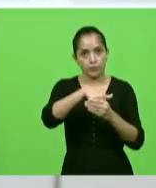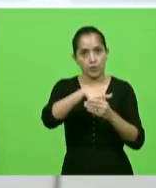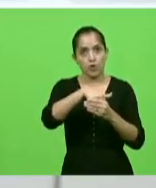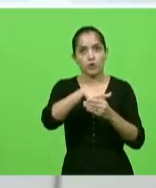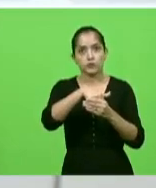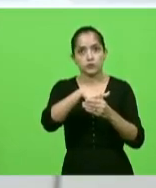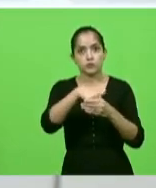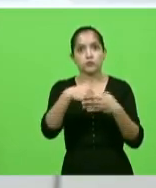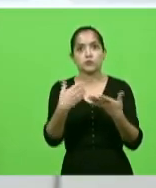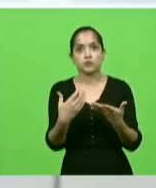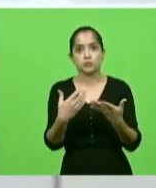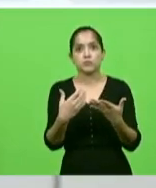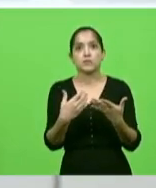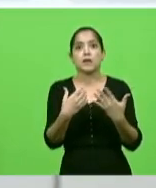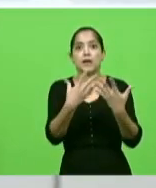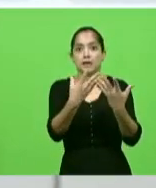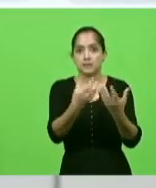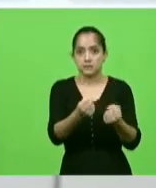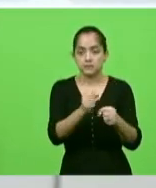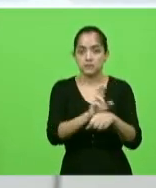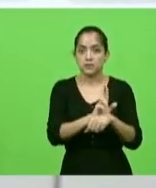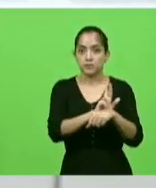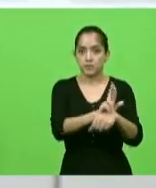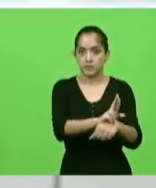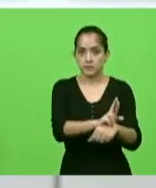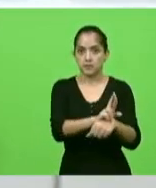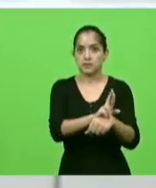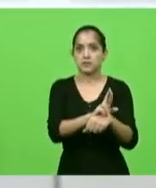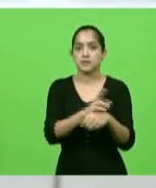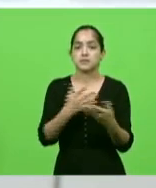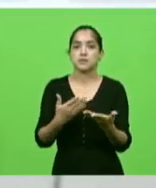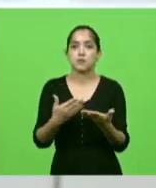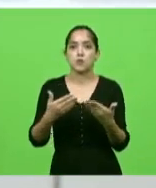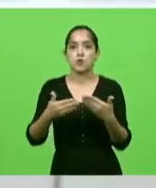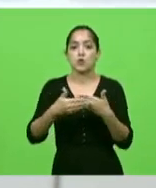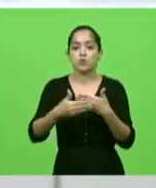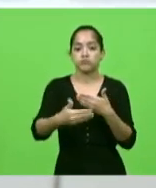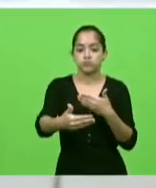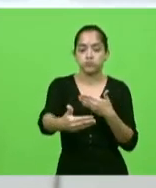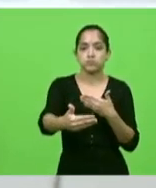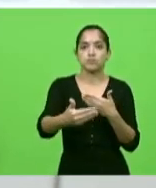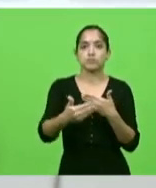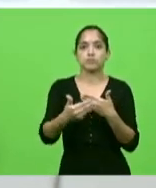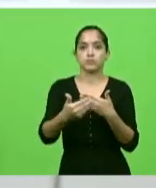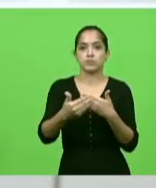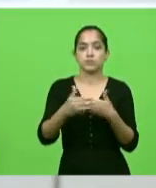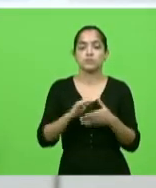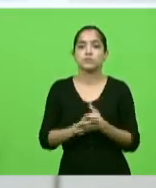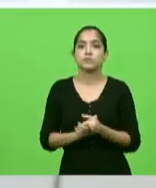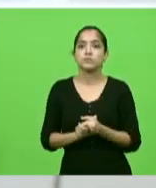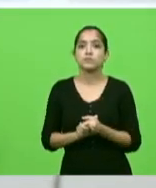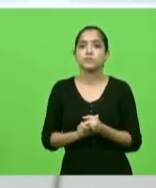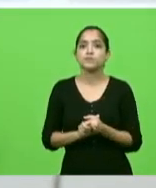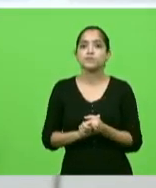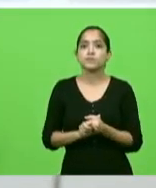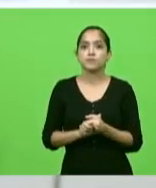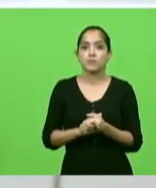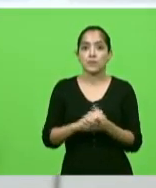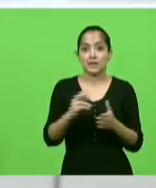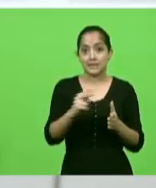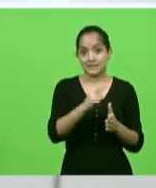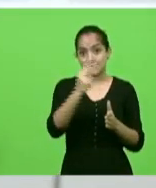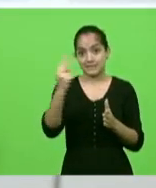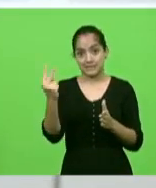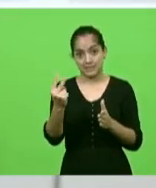caminha para o recebimento da representação com o consequente prosseguimento do feito a segunda fase do